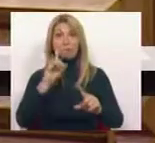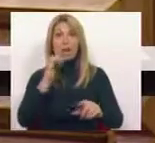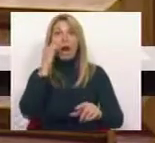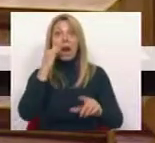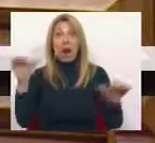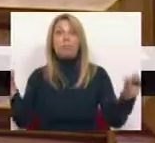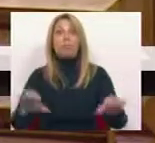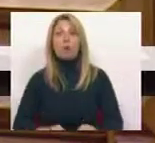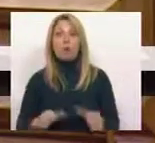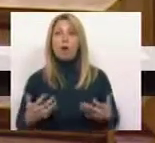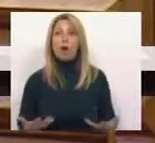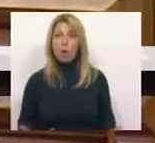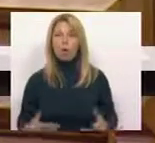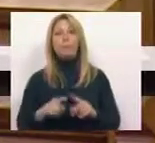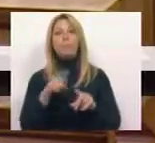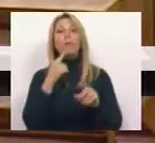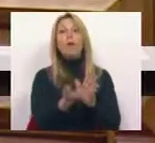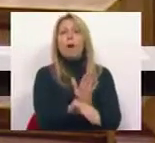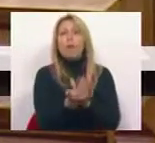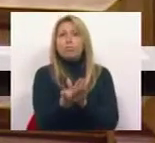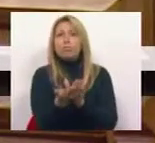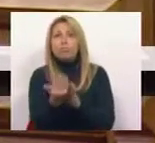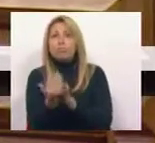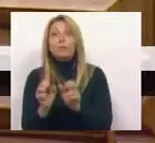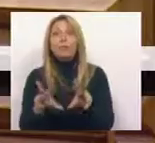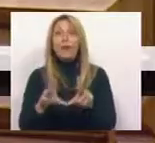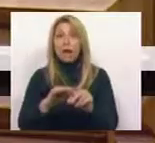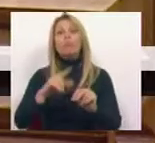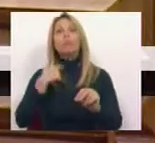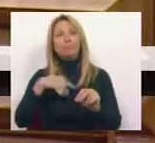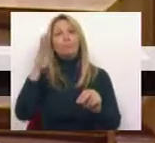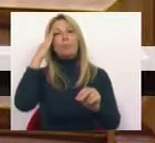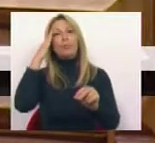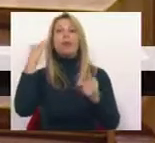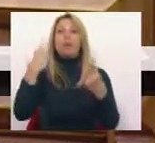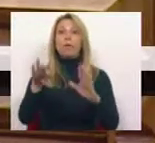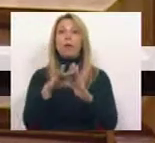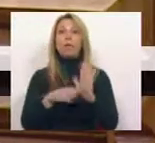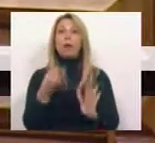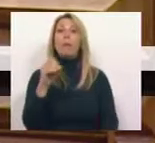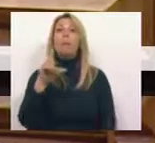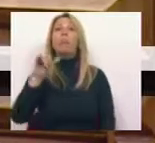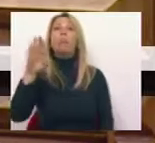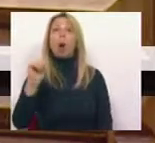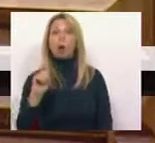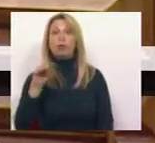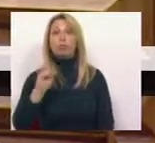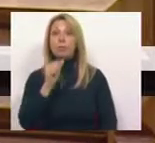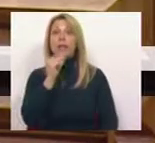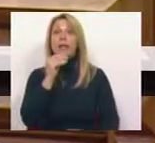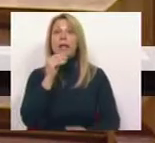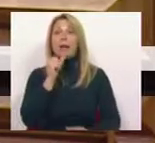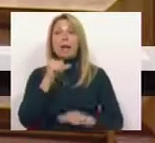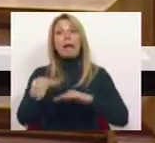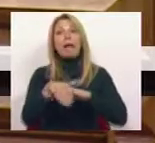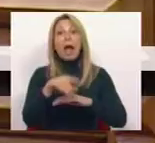dragagens estiveram previstas no âmbito do programa Polis, Ria de Aveiro, mas nunca chegaram a acontecer. O atual